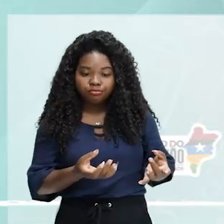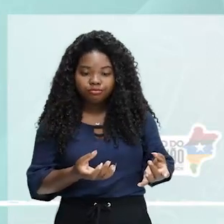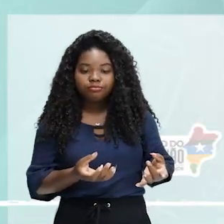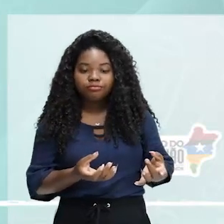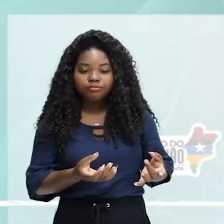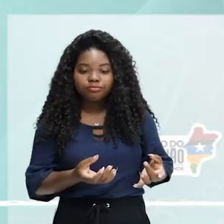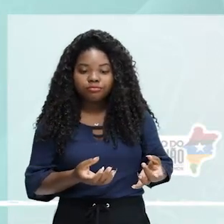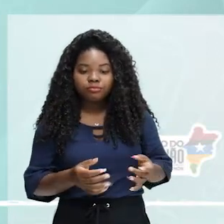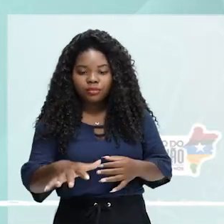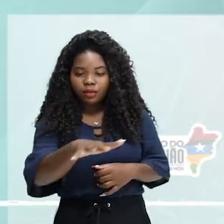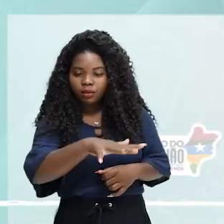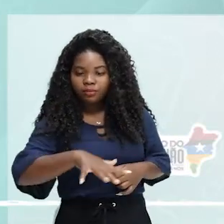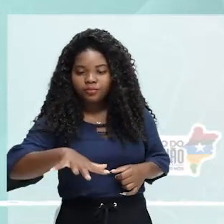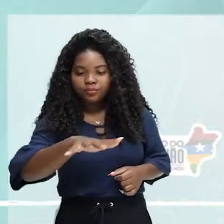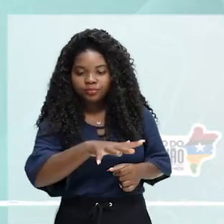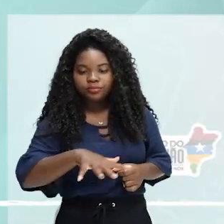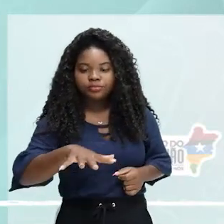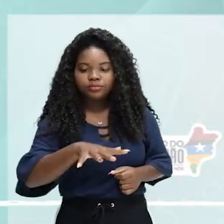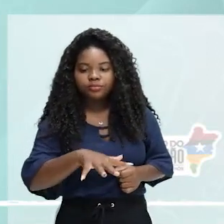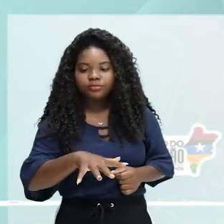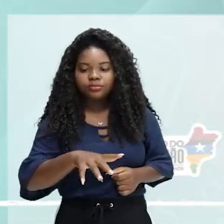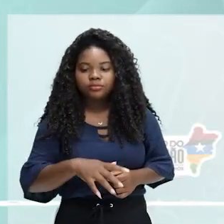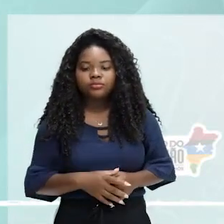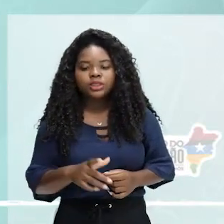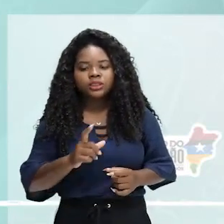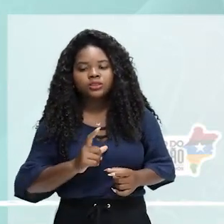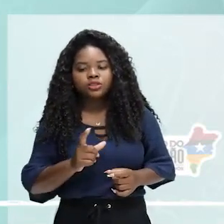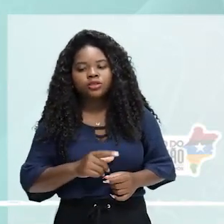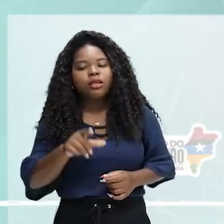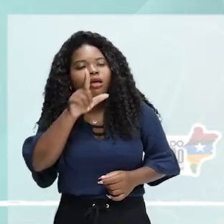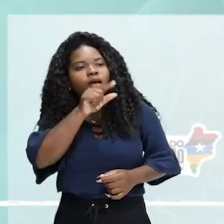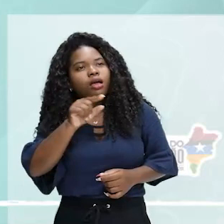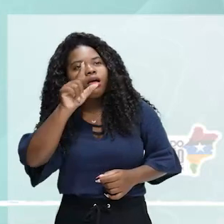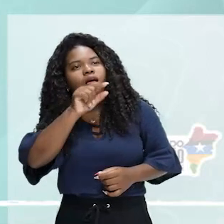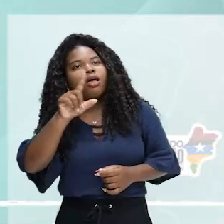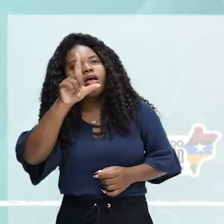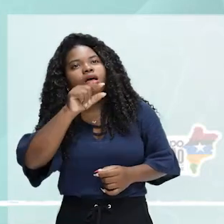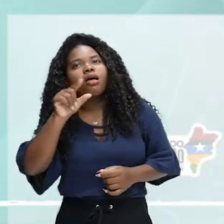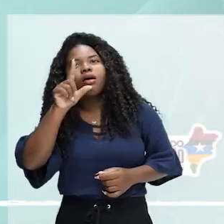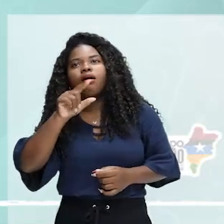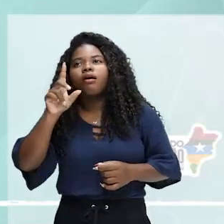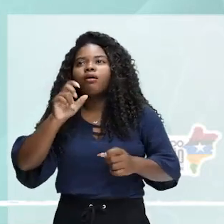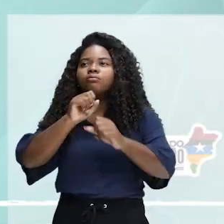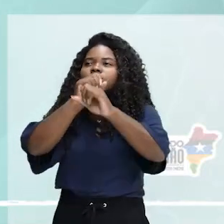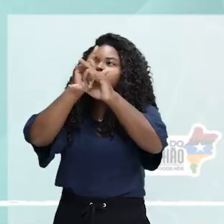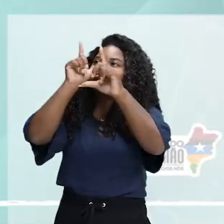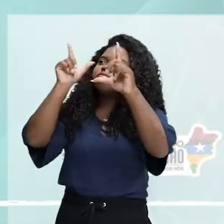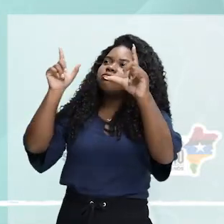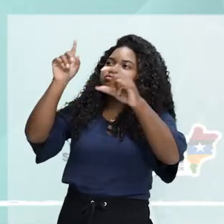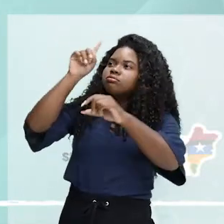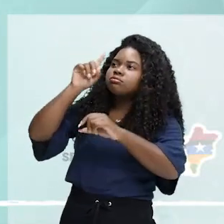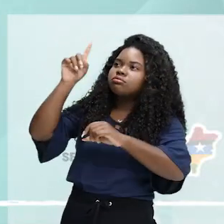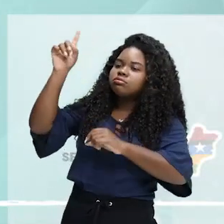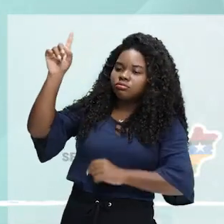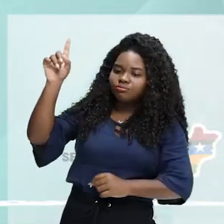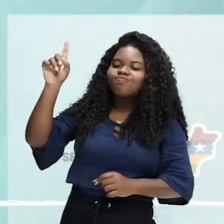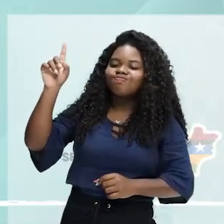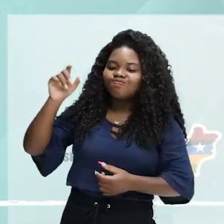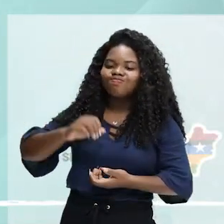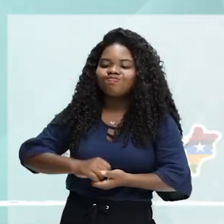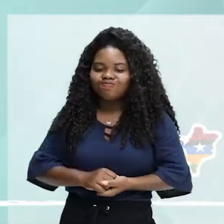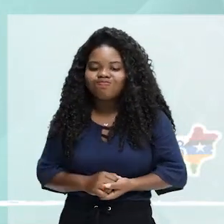encantadora propriedade, onde cantam os pássaros ao amanhecer. Com extenso